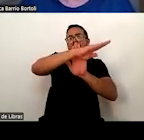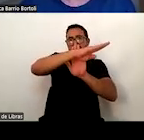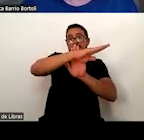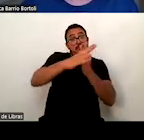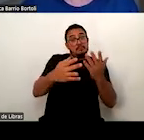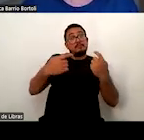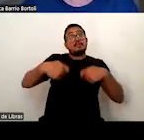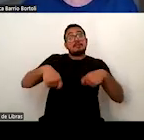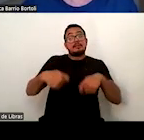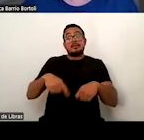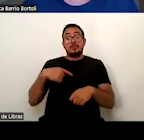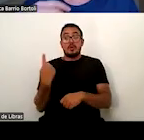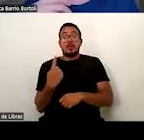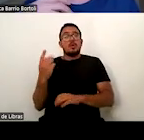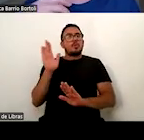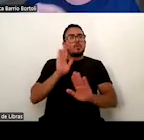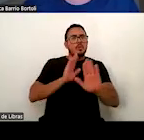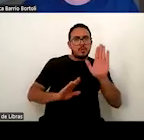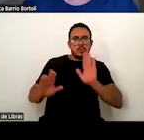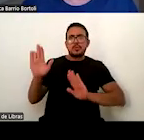providência. Mas que providência